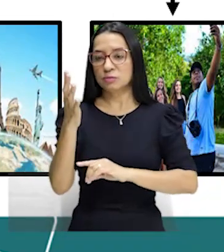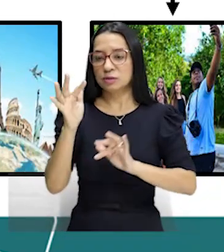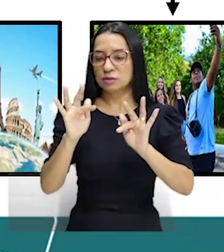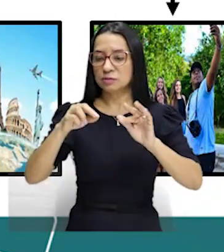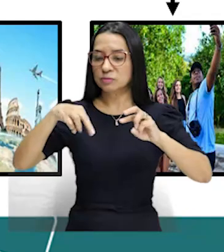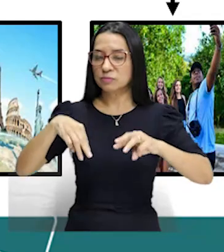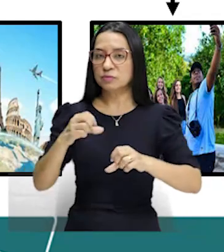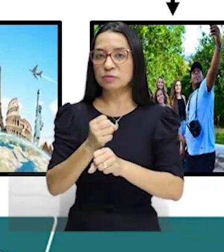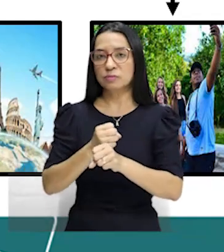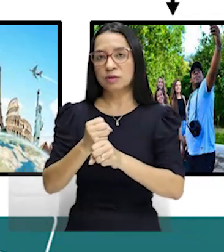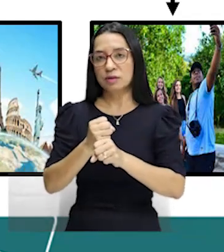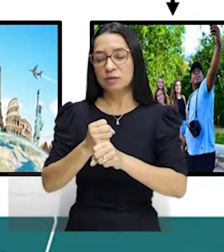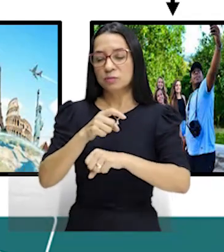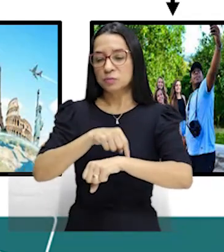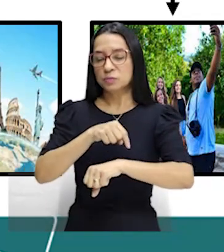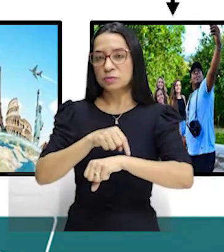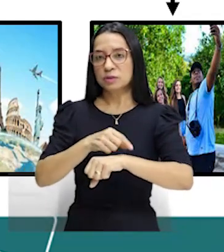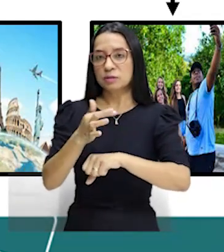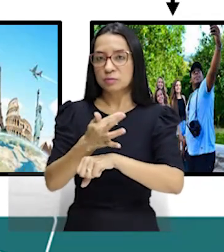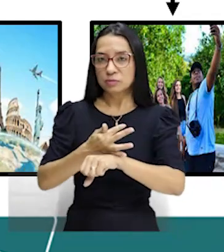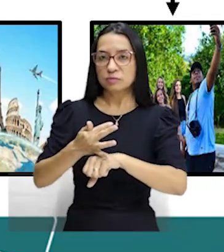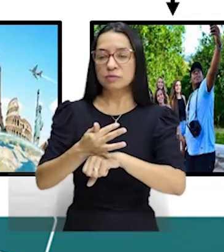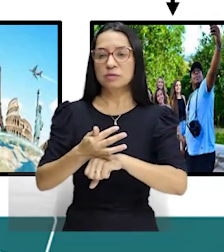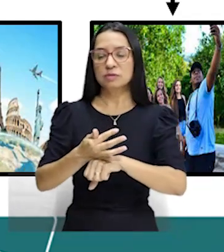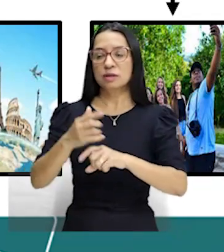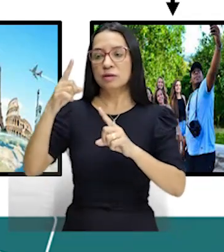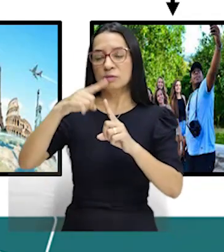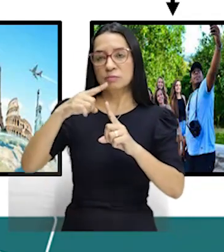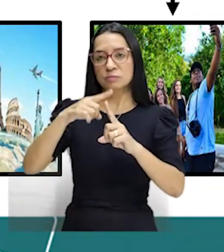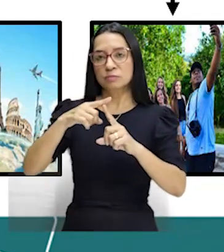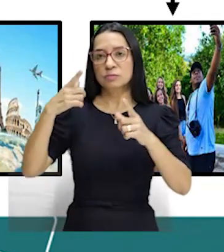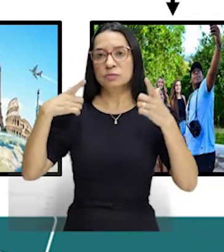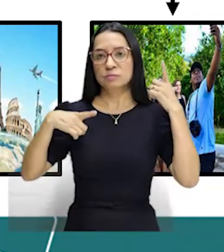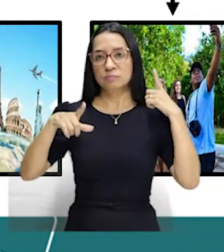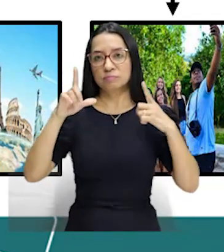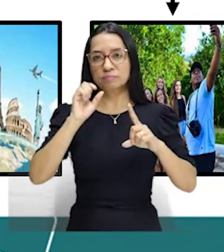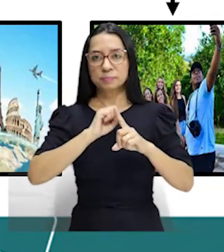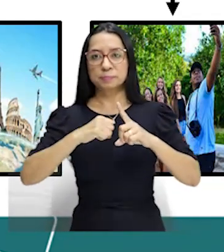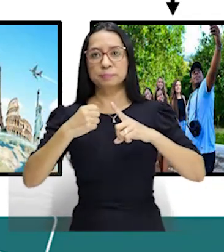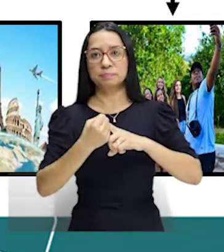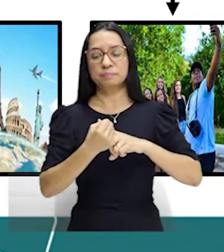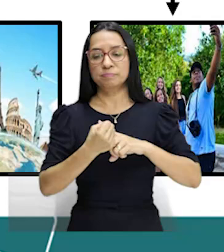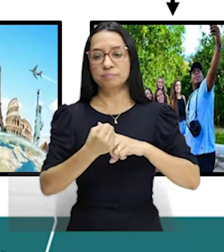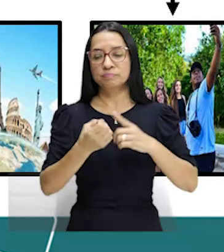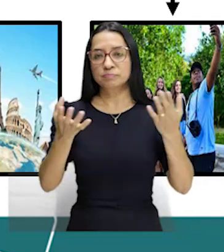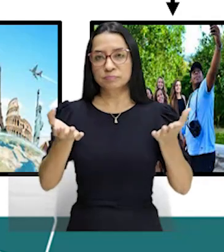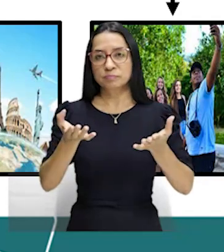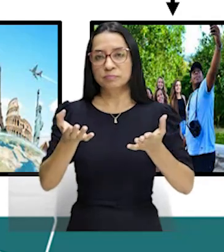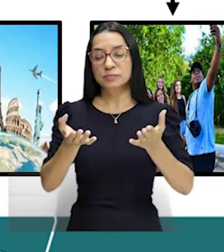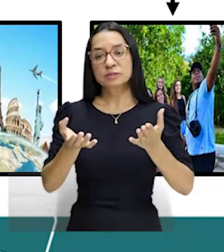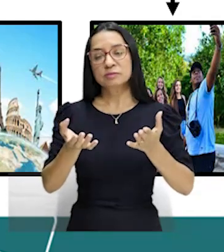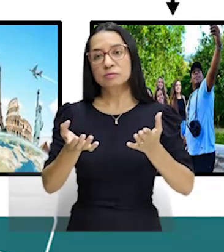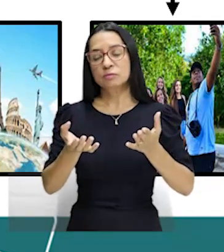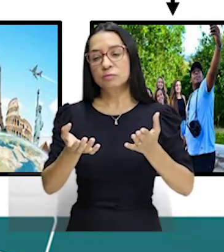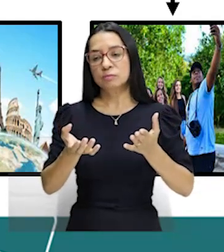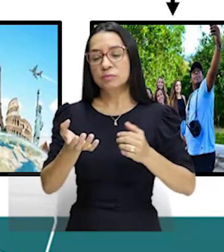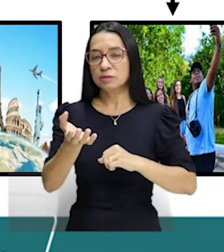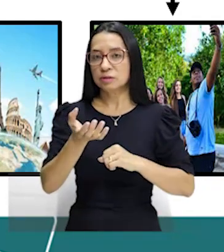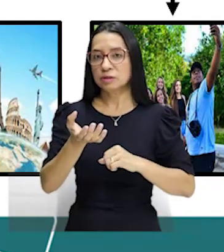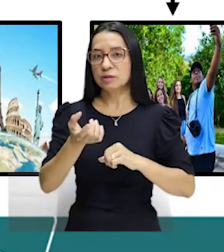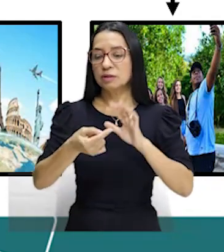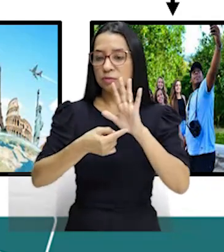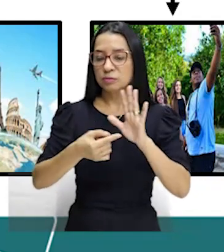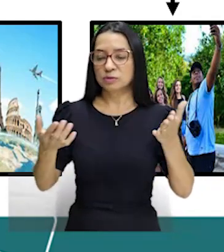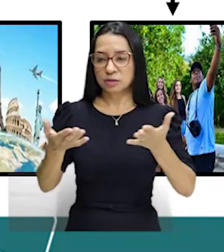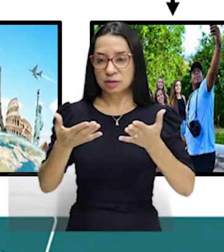de férias. Esse é o tipo de lazer social. O que eu quero mostrar para vocês aqui, que mesmo eu sendo professor